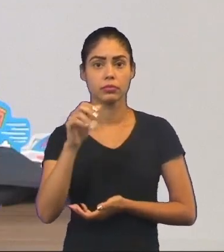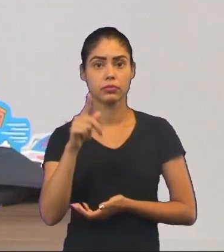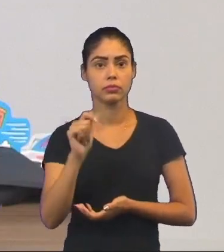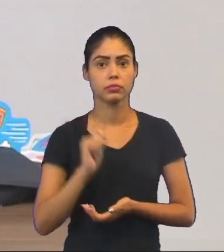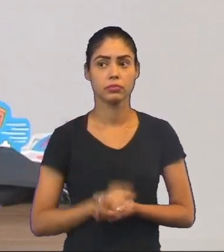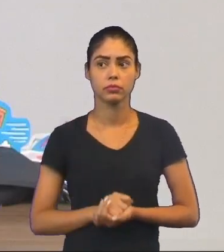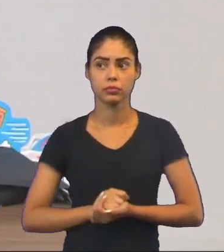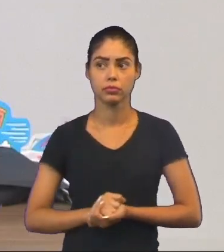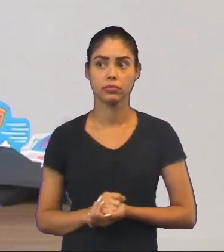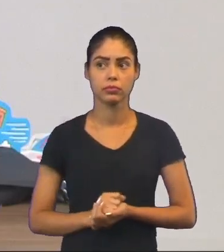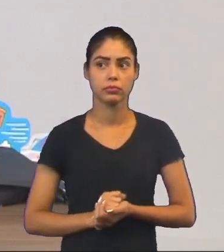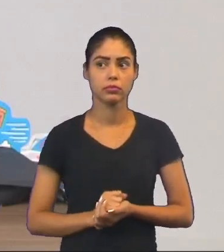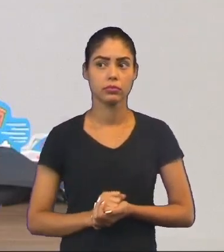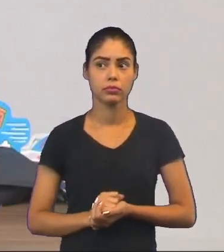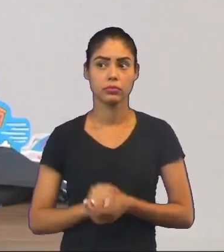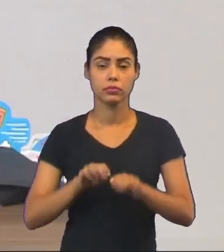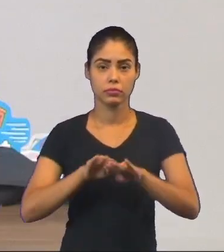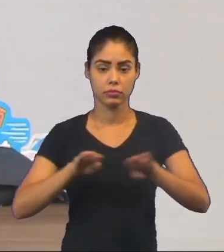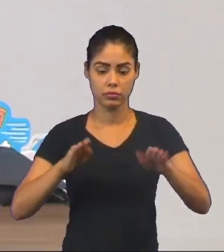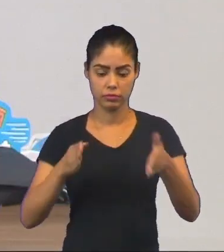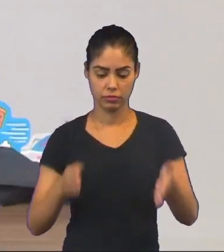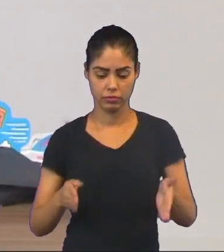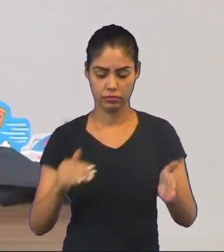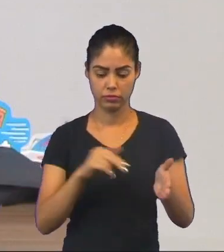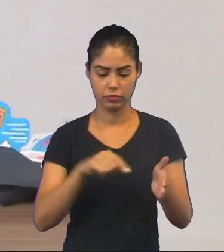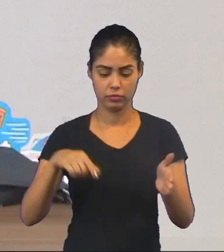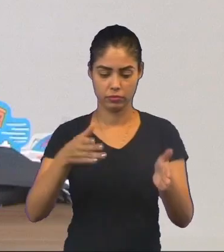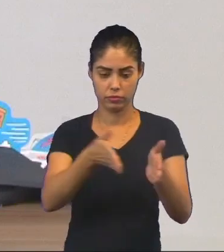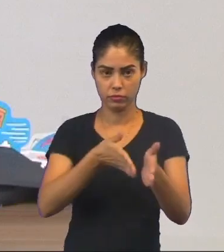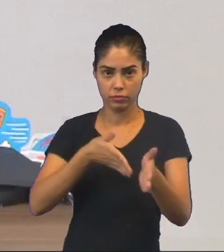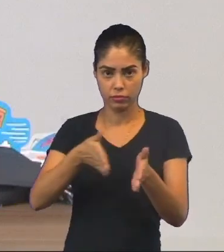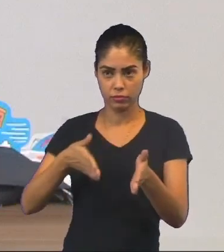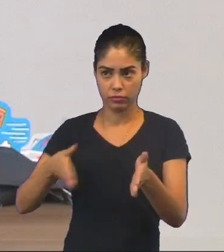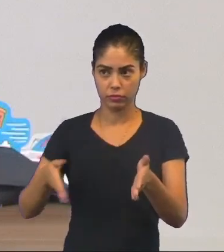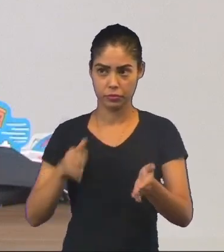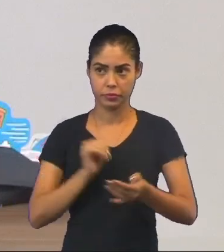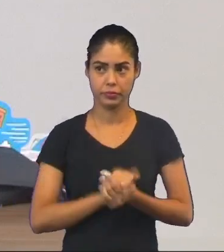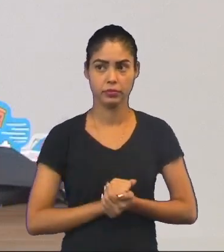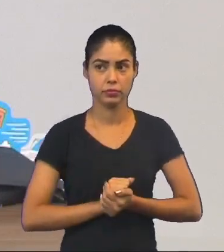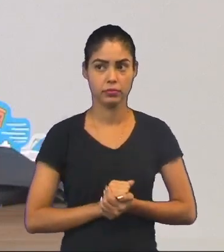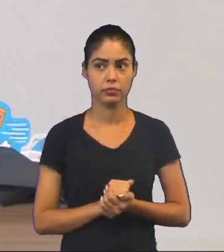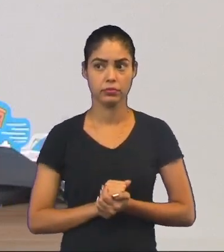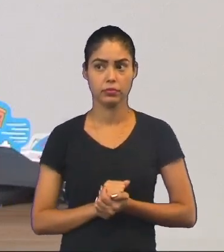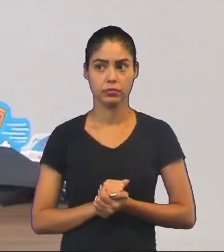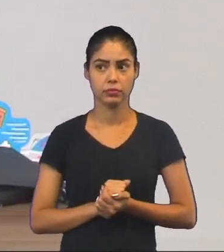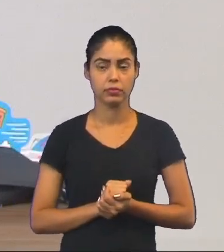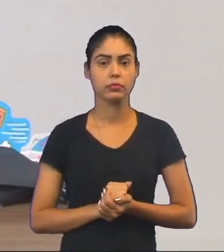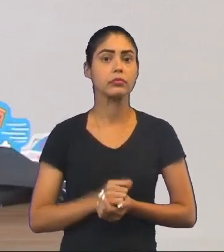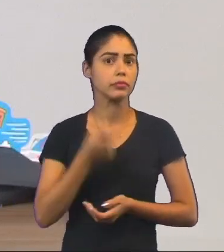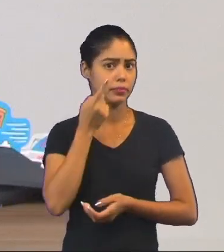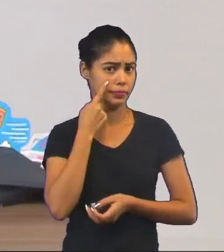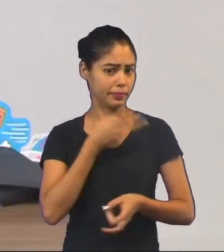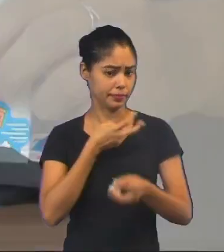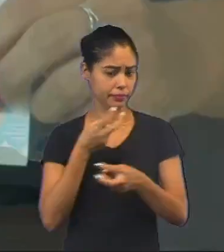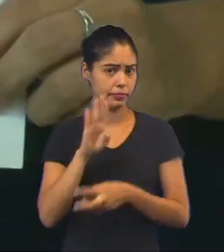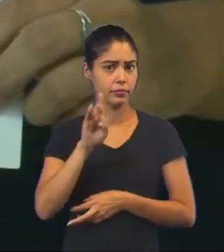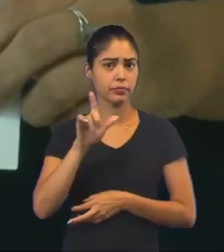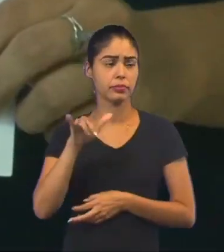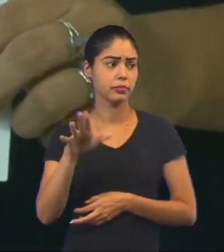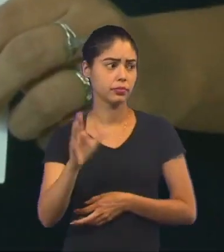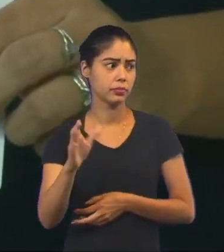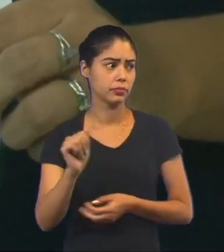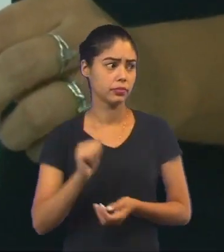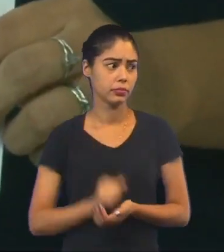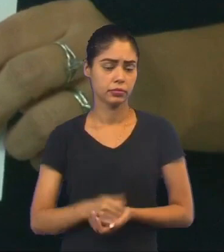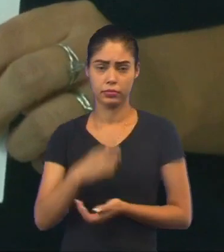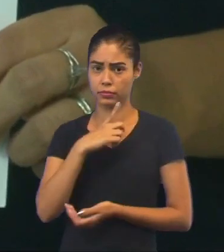certo? Uma canoa e aqui embaixo uma balsa. E observe que nesta